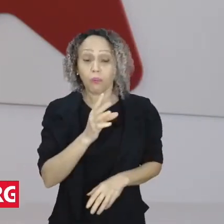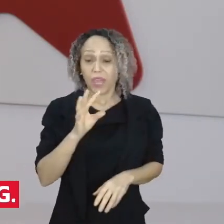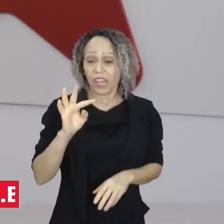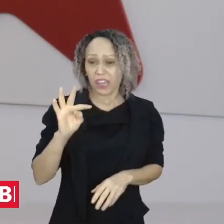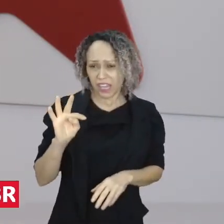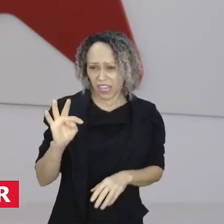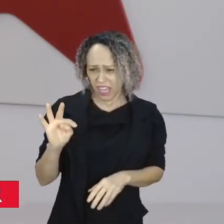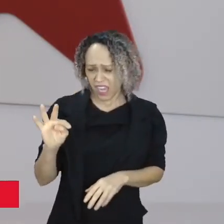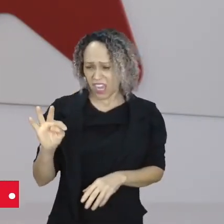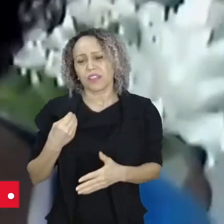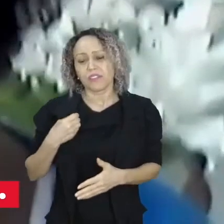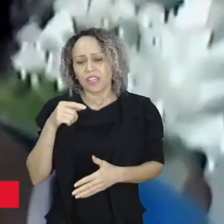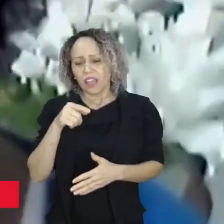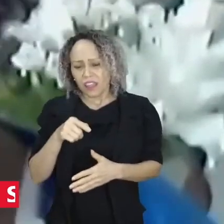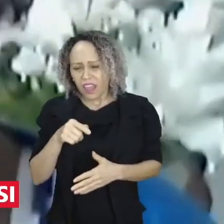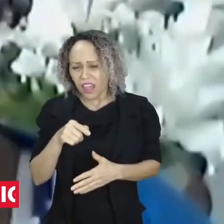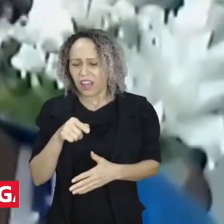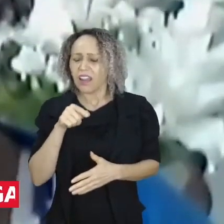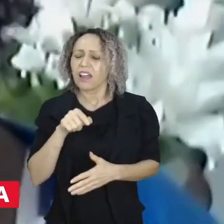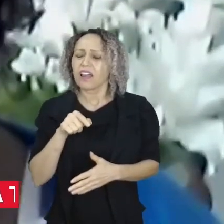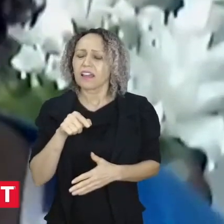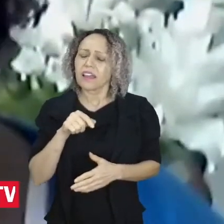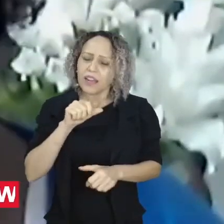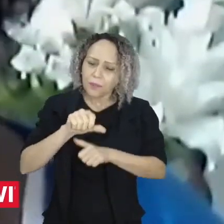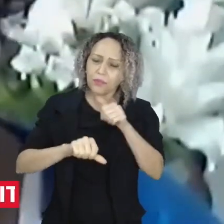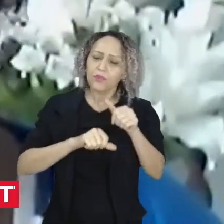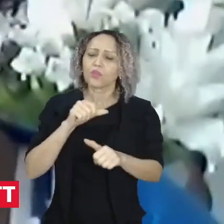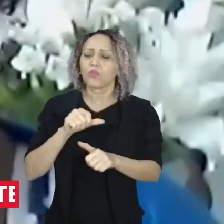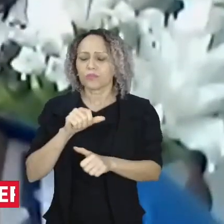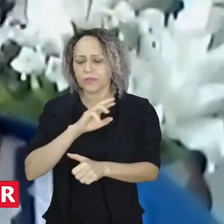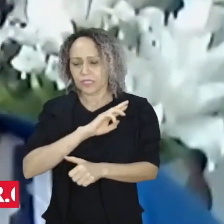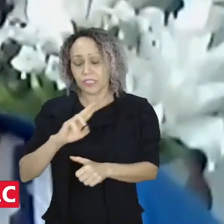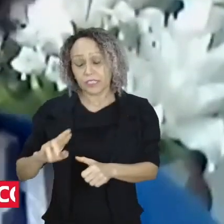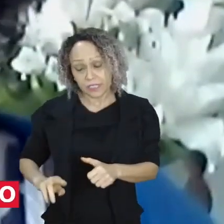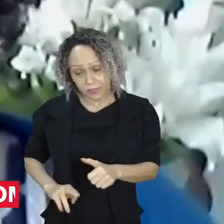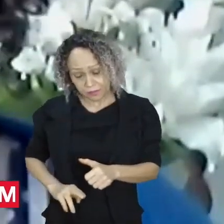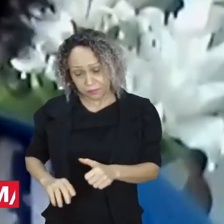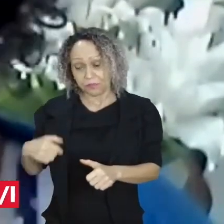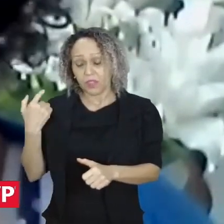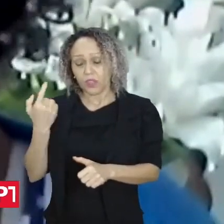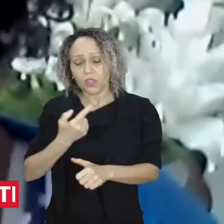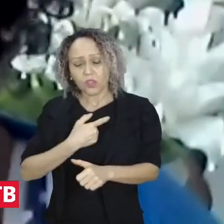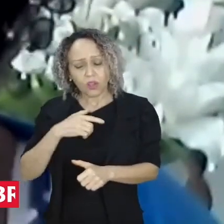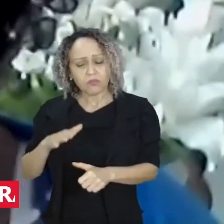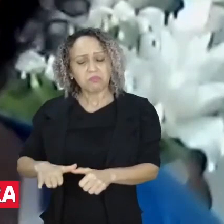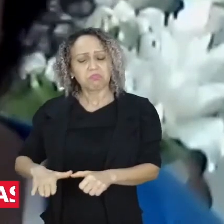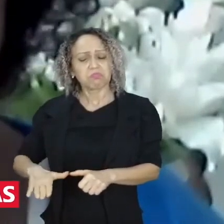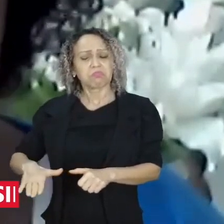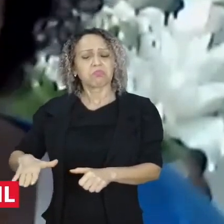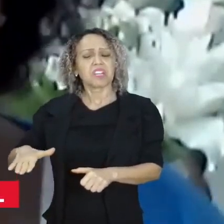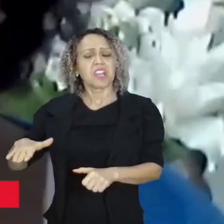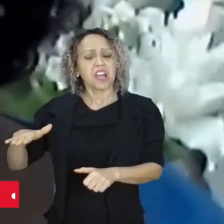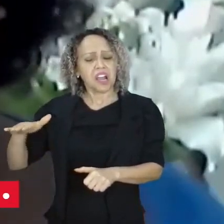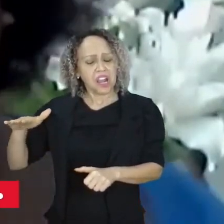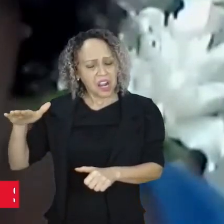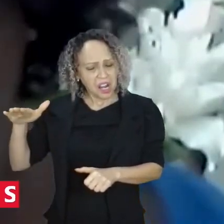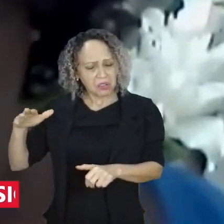que votou contra. Mas nós tivemos e temos, né, a trabalhadora